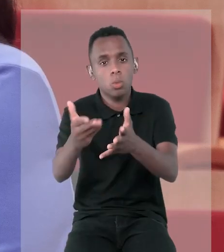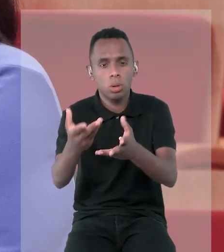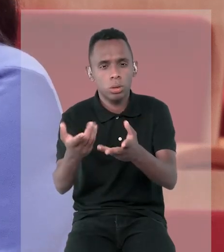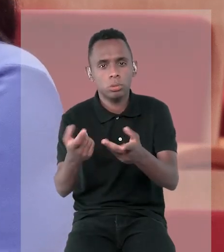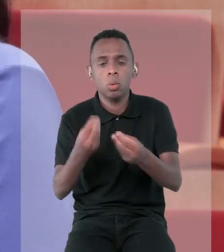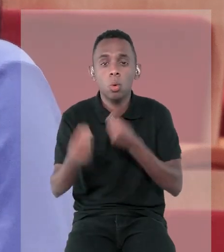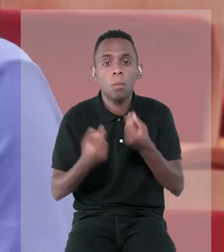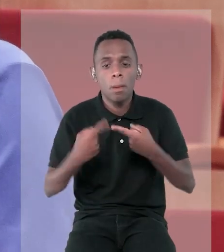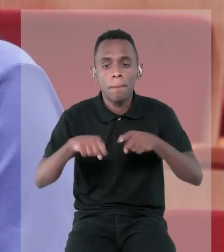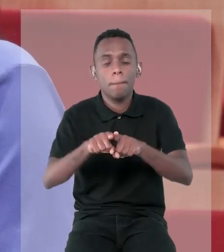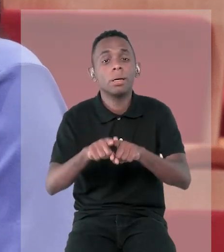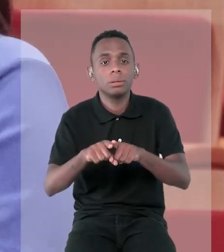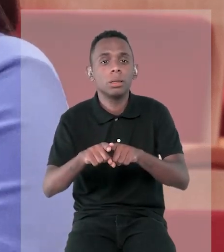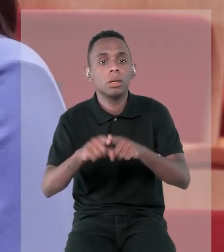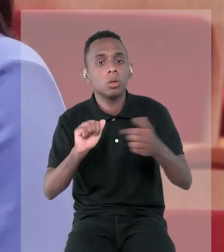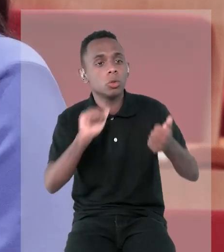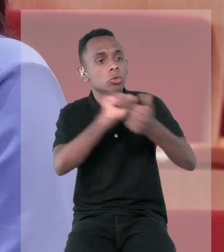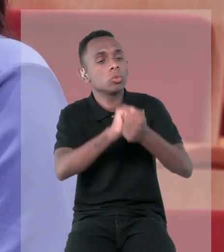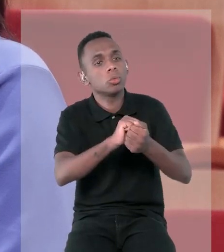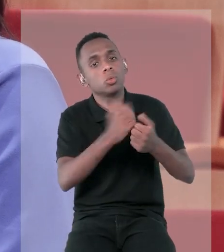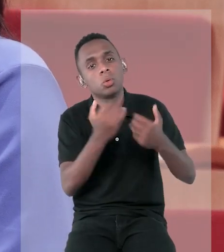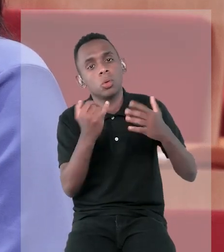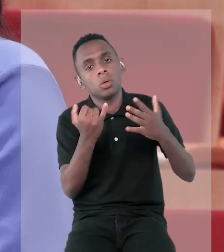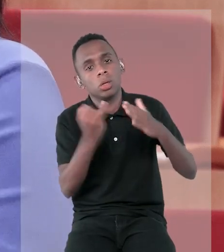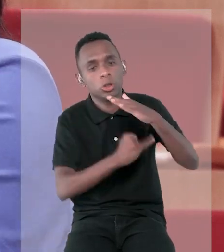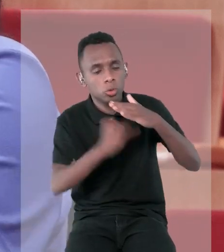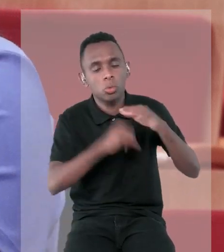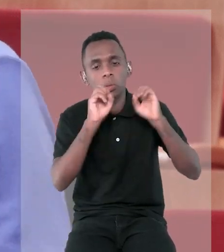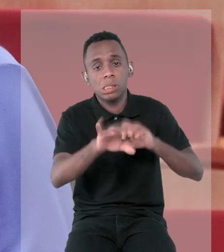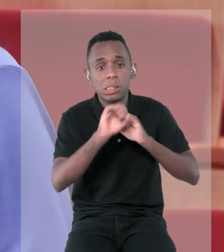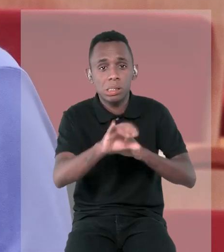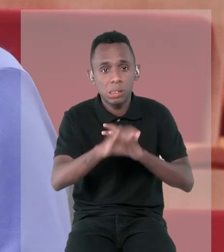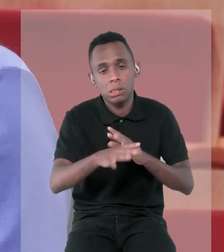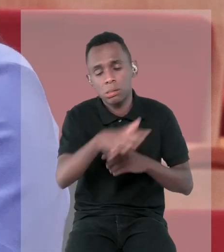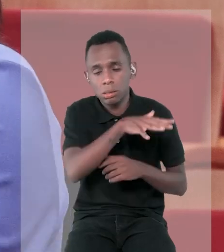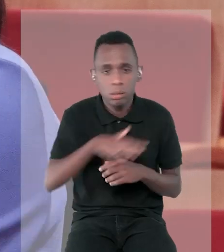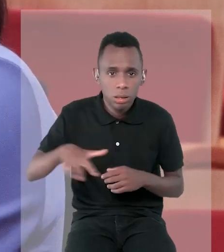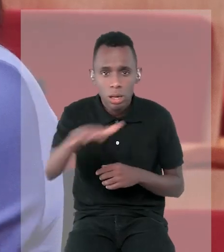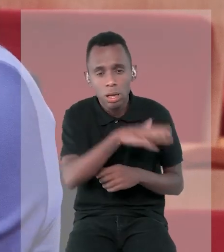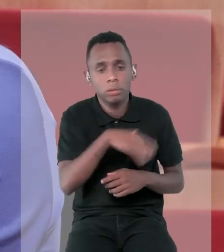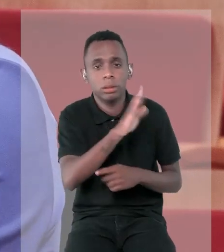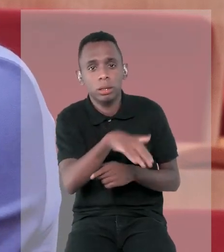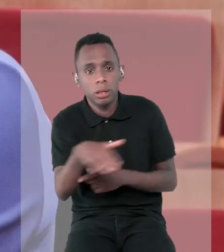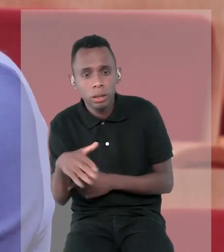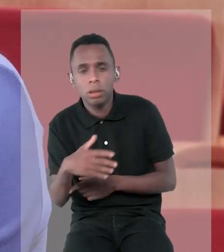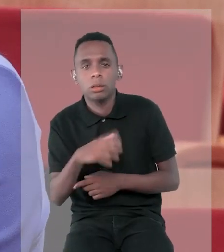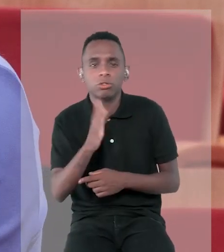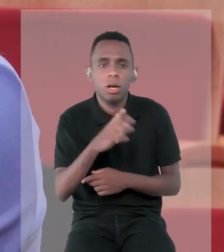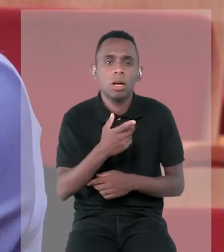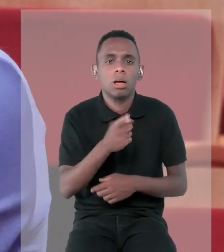Como que é a parceria do Instituto Terra com as instituições educacionais, né, da região? As crianças, desde o